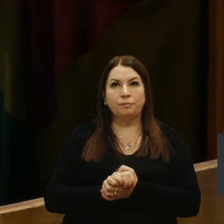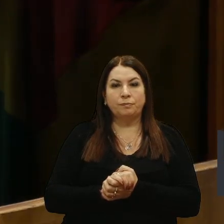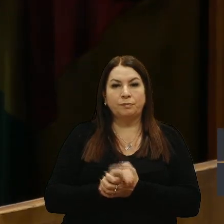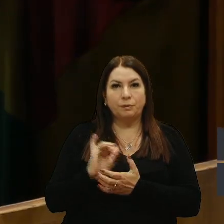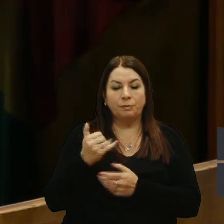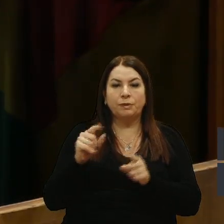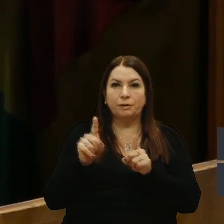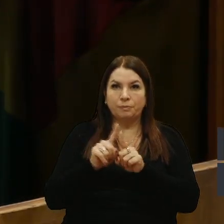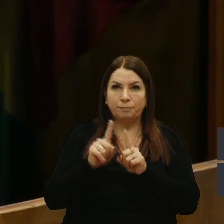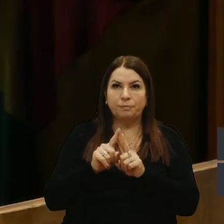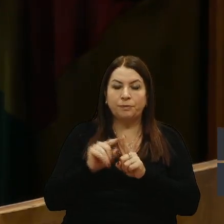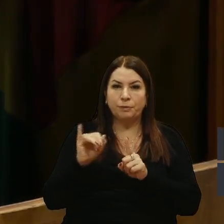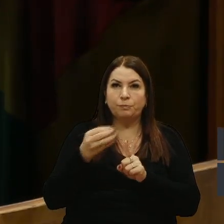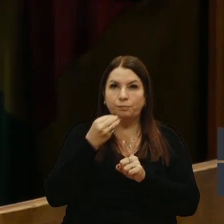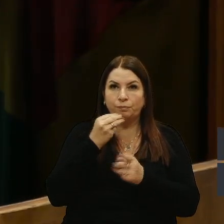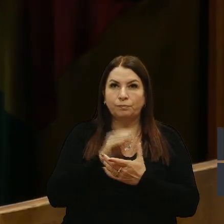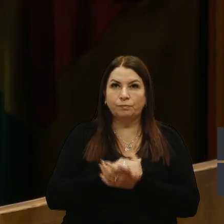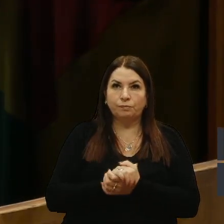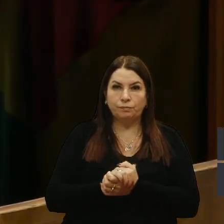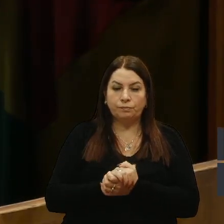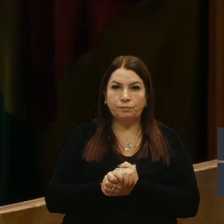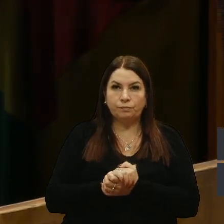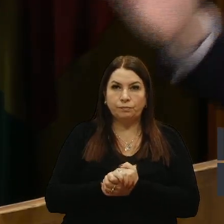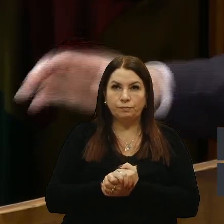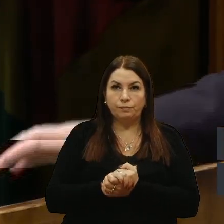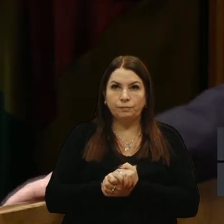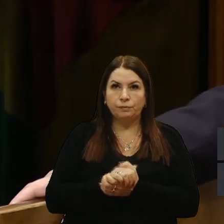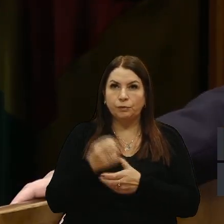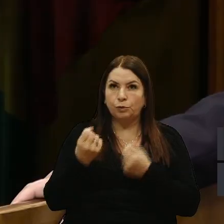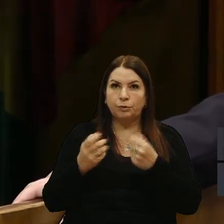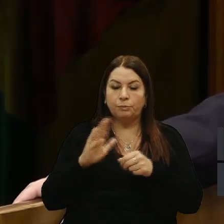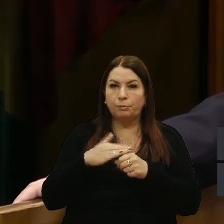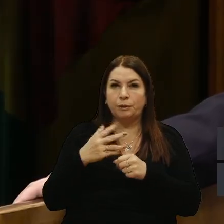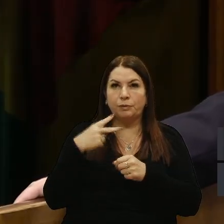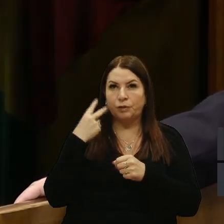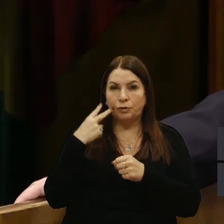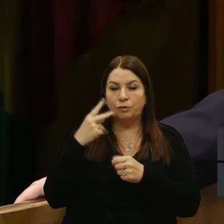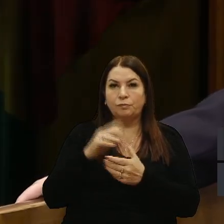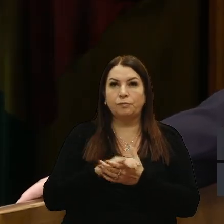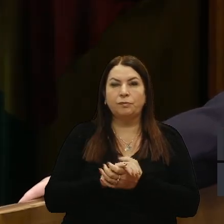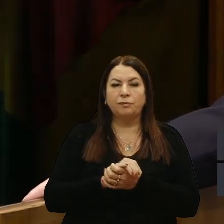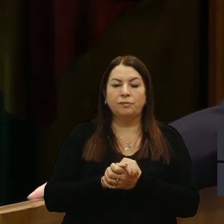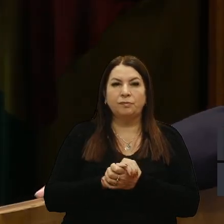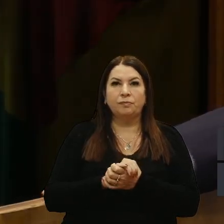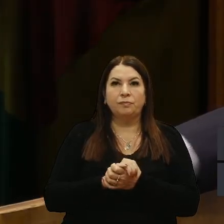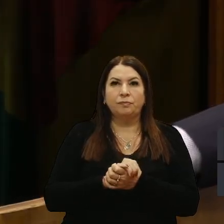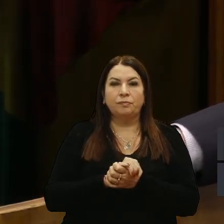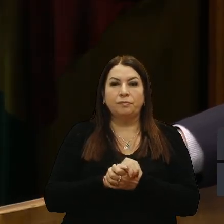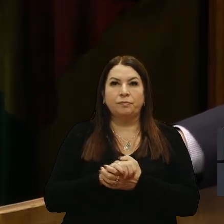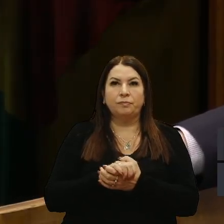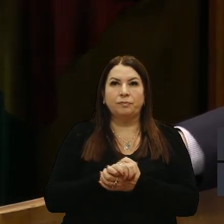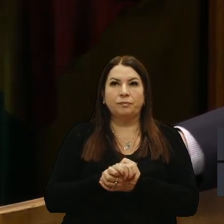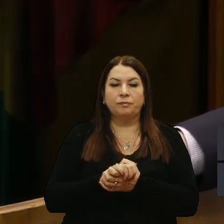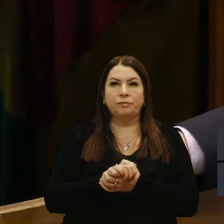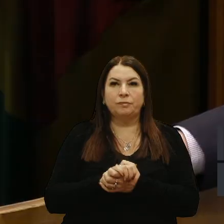aproveitar para até oportunizar alguns mais nobres pares para colaborar nessa